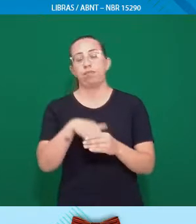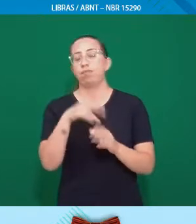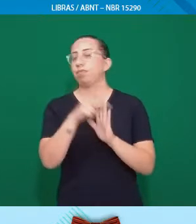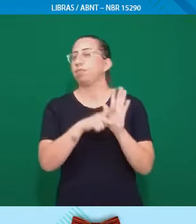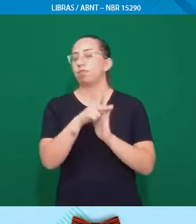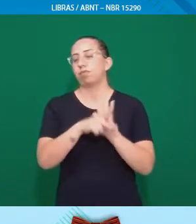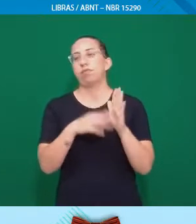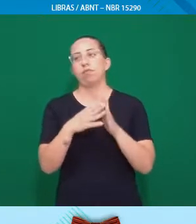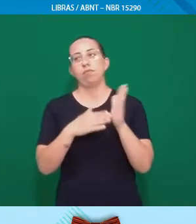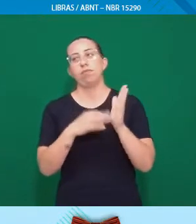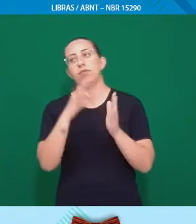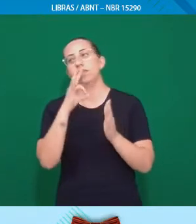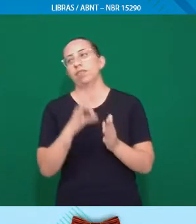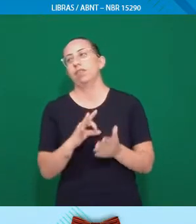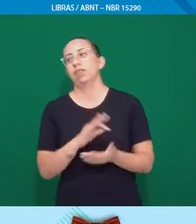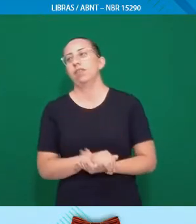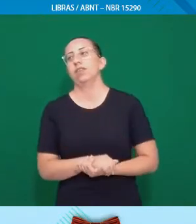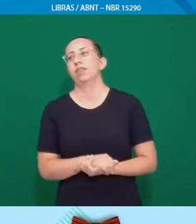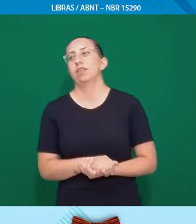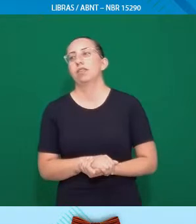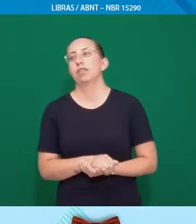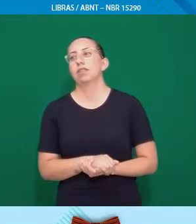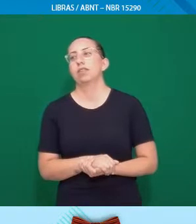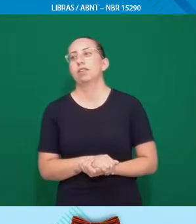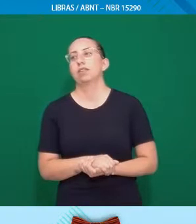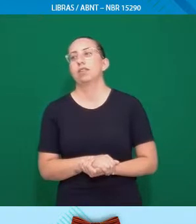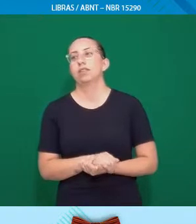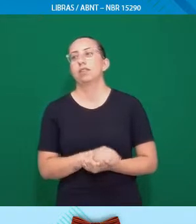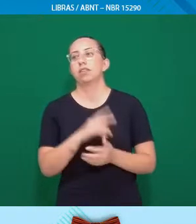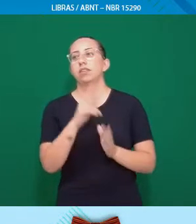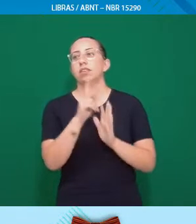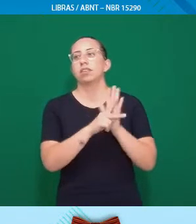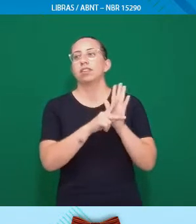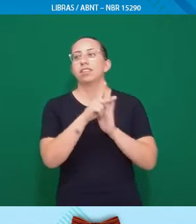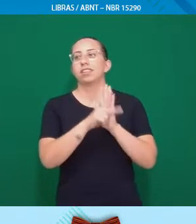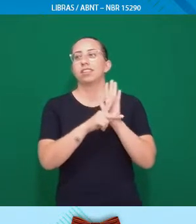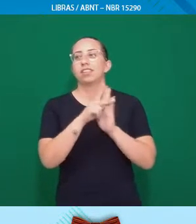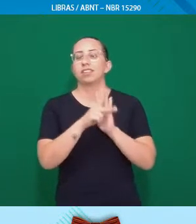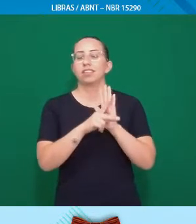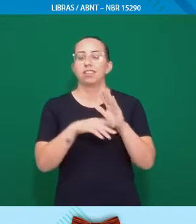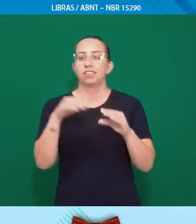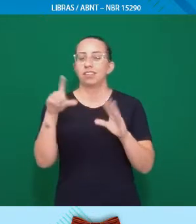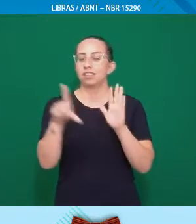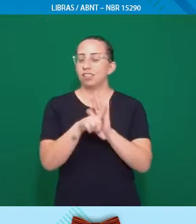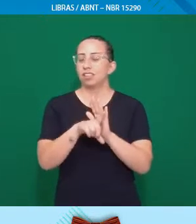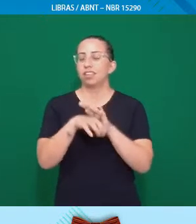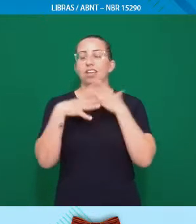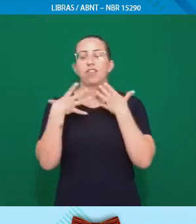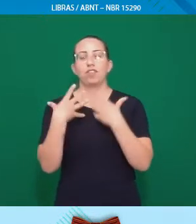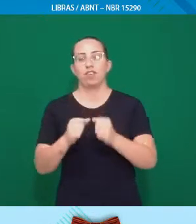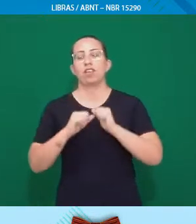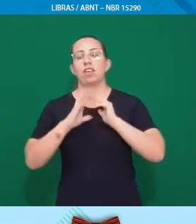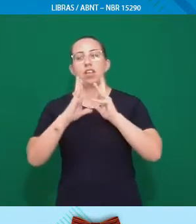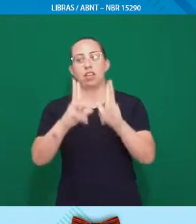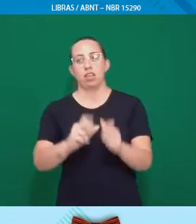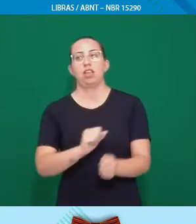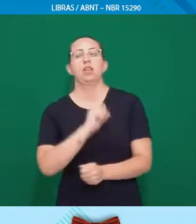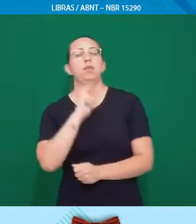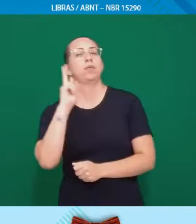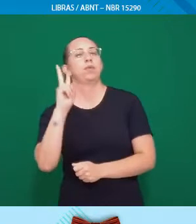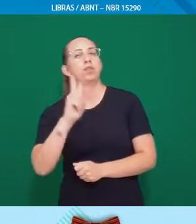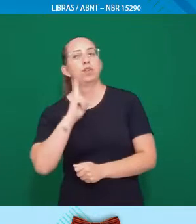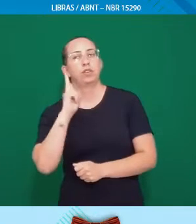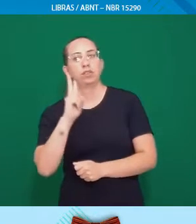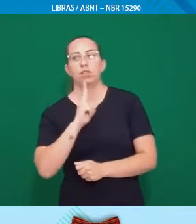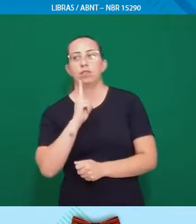E aí o projeto de lei ordinária do executivo 4.370 2021